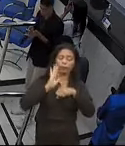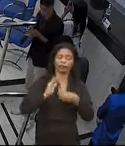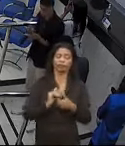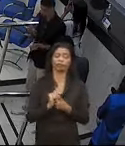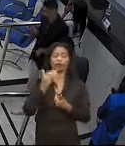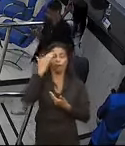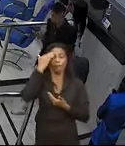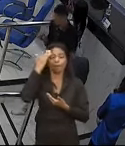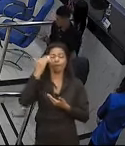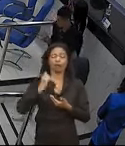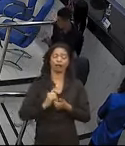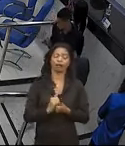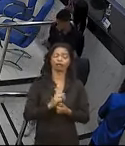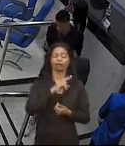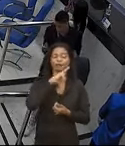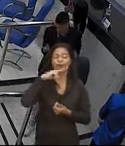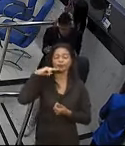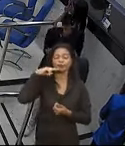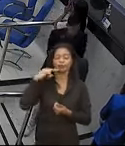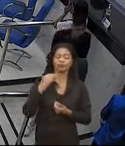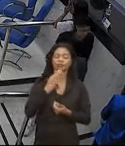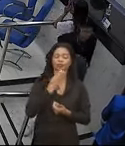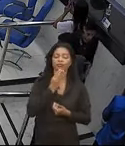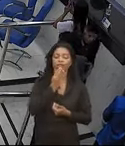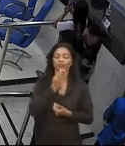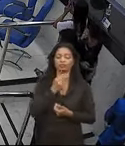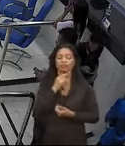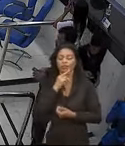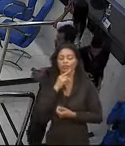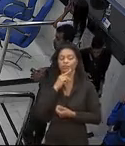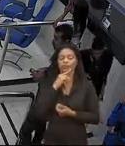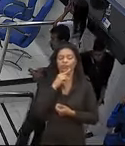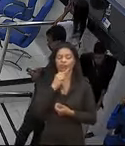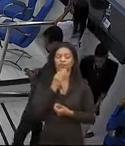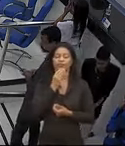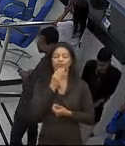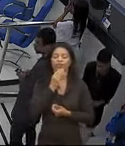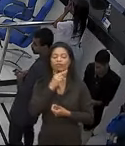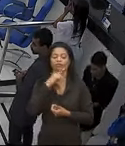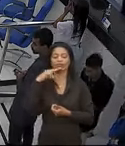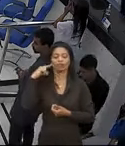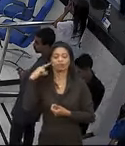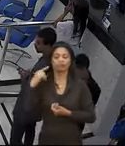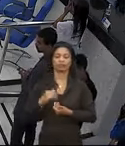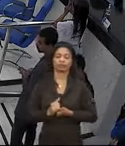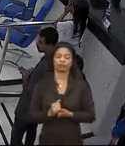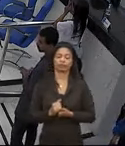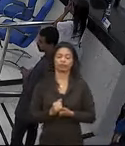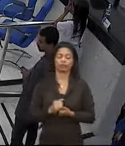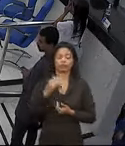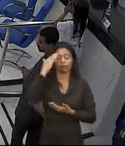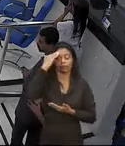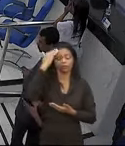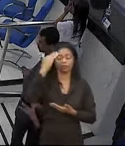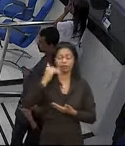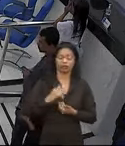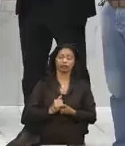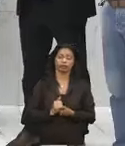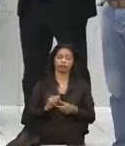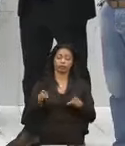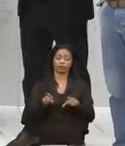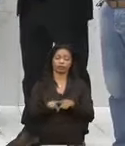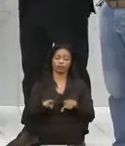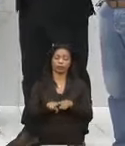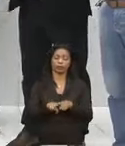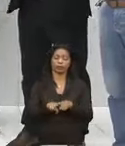Pois é, obrigado, vereador Niltinho. Nós agradecemos muito a aprovação dessa moção de todos os vereadores e fica